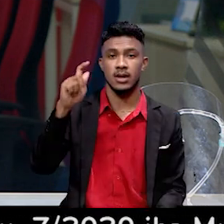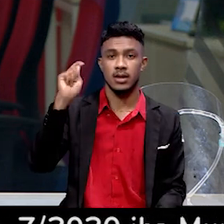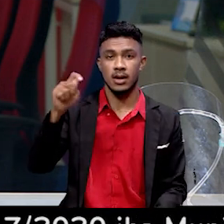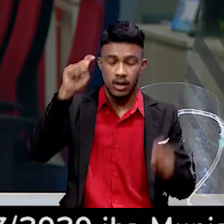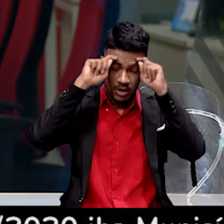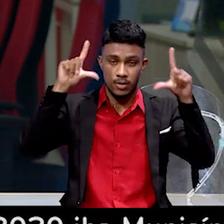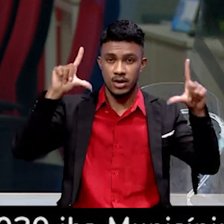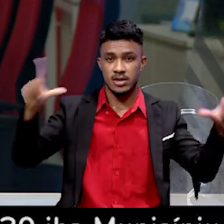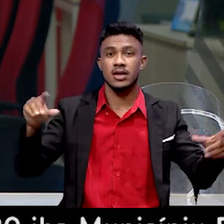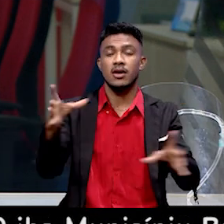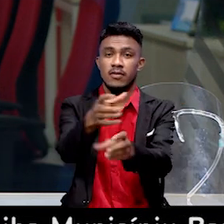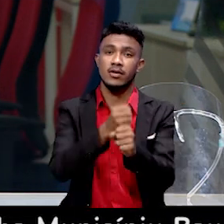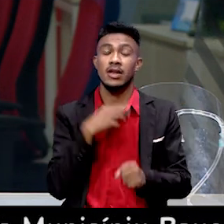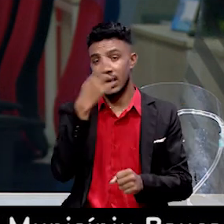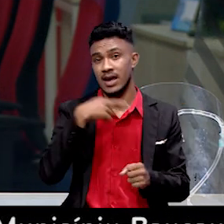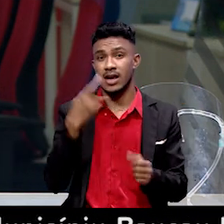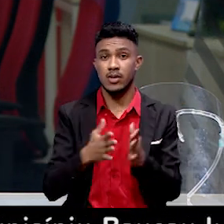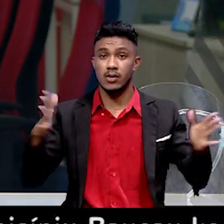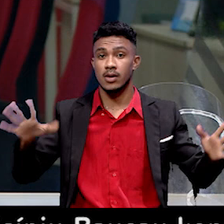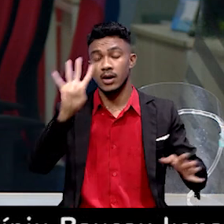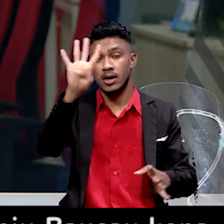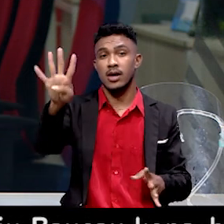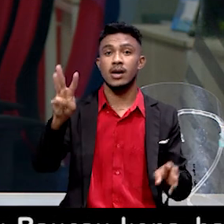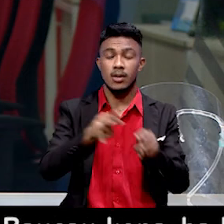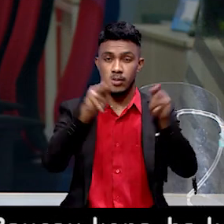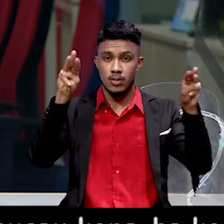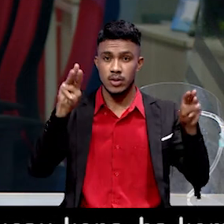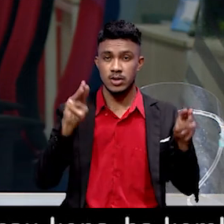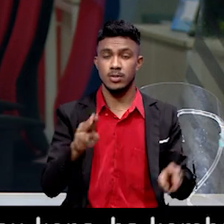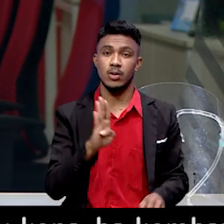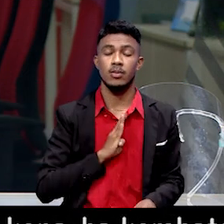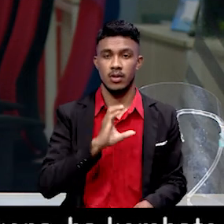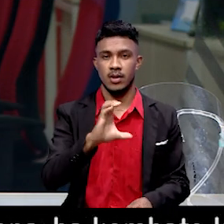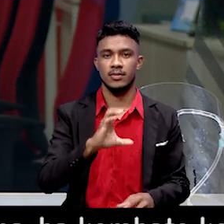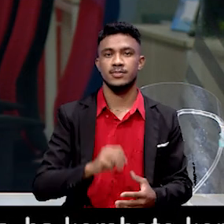Timorense colheita hare hectare hat e aposto administrativo Bocau Vila.